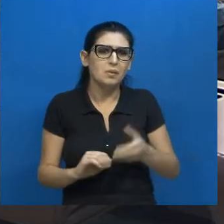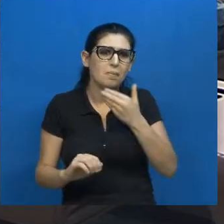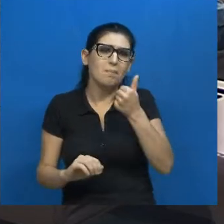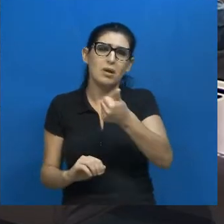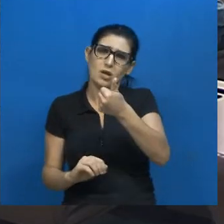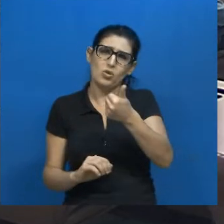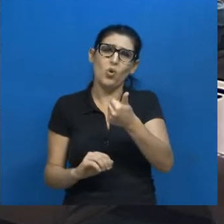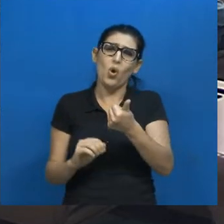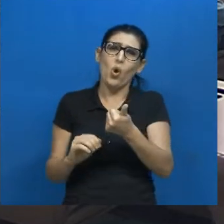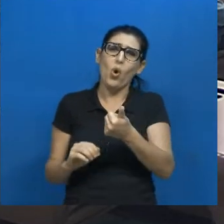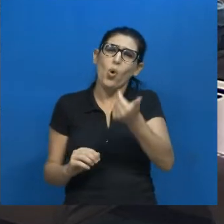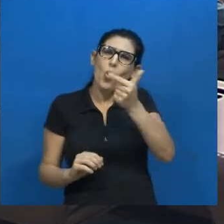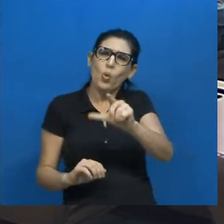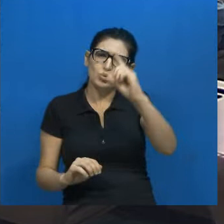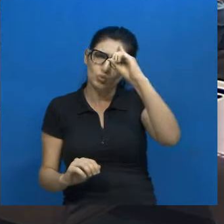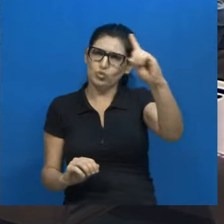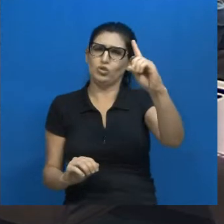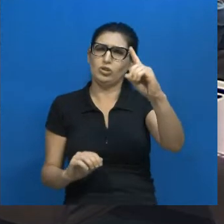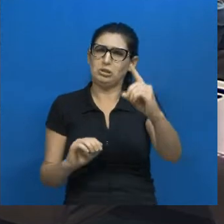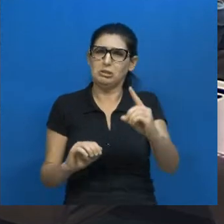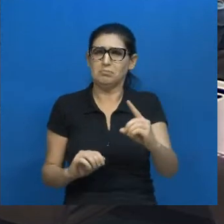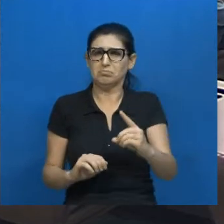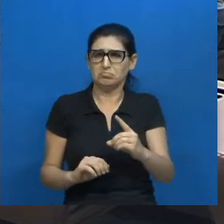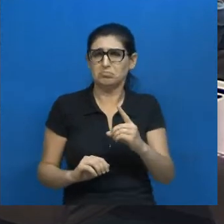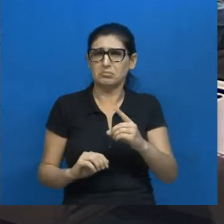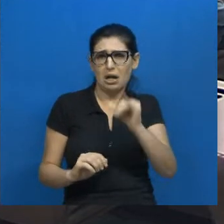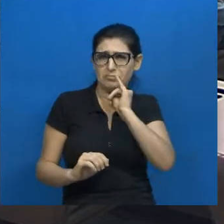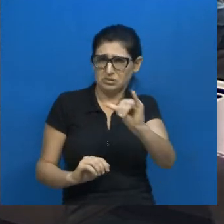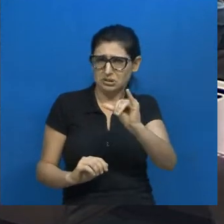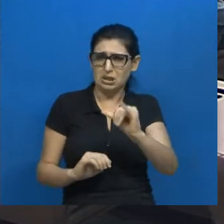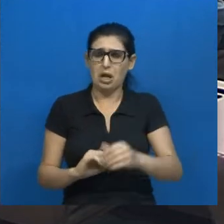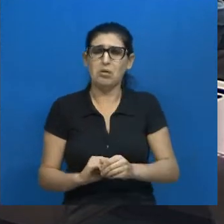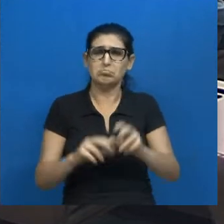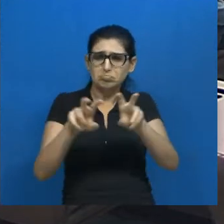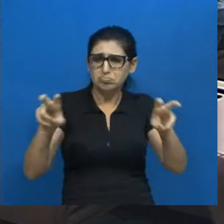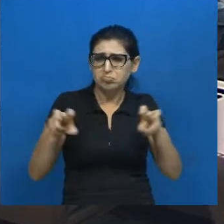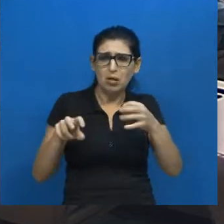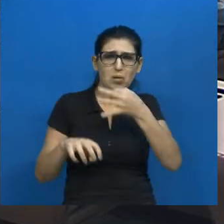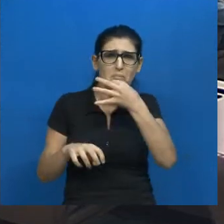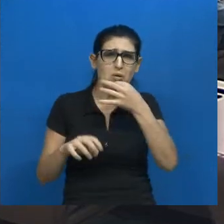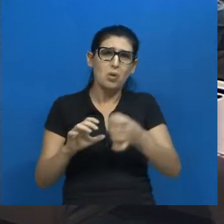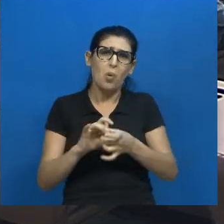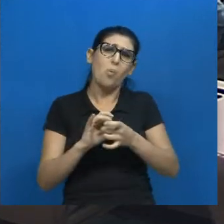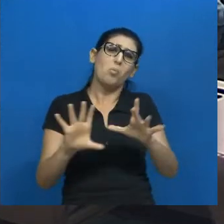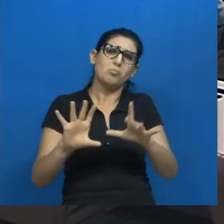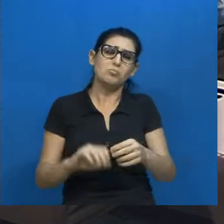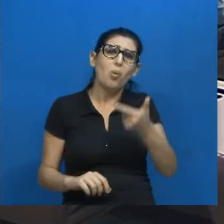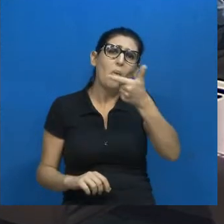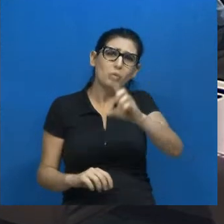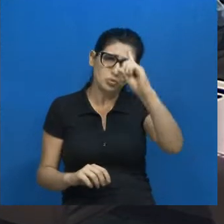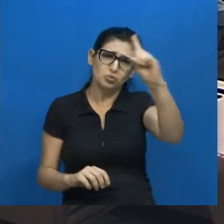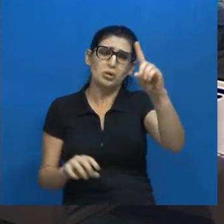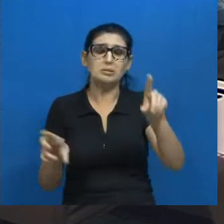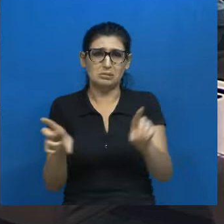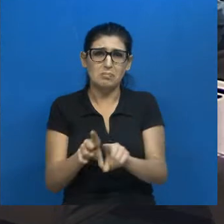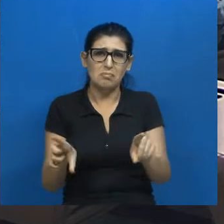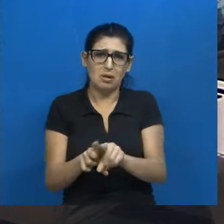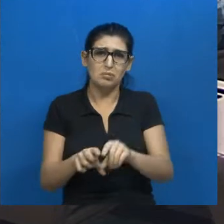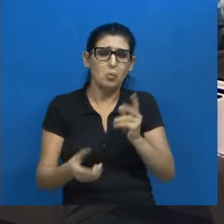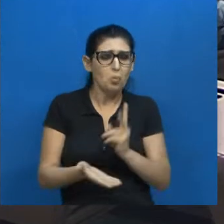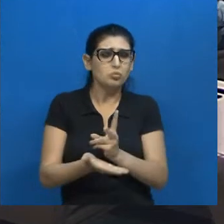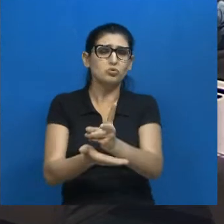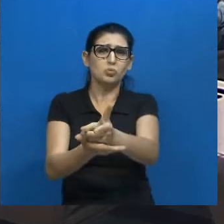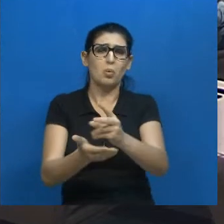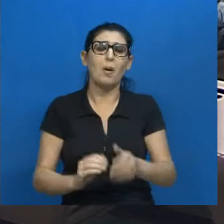segunda audiência hoje. Pode ser sem boca. Então, essa nós vamos ouvir, entender